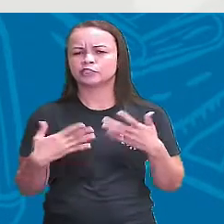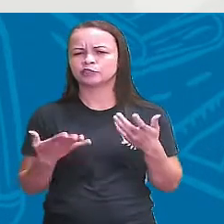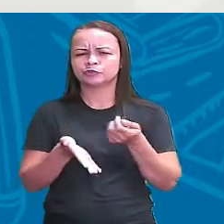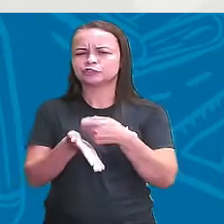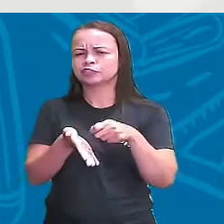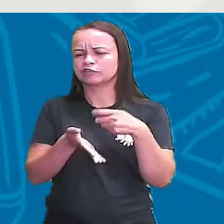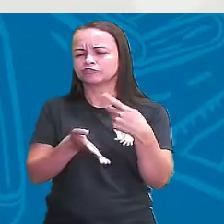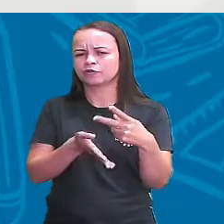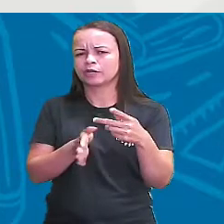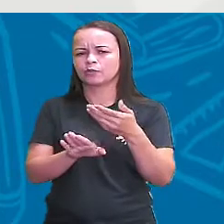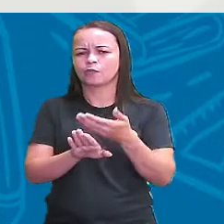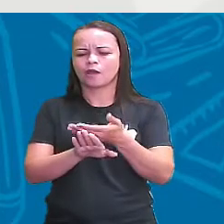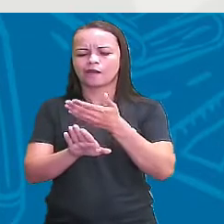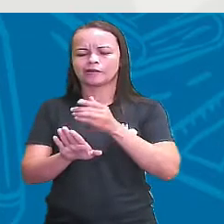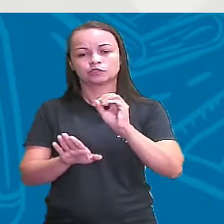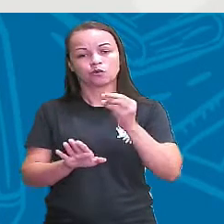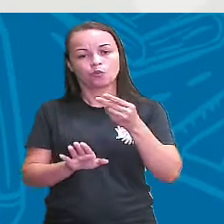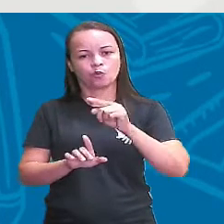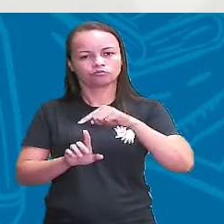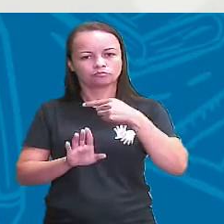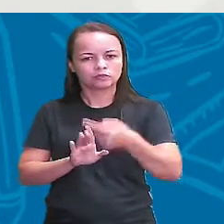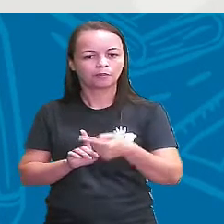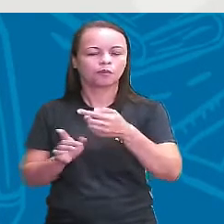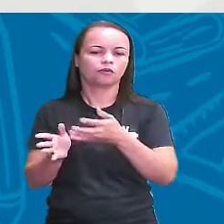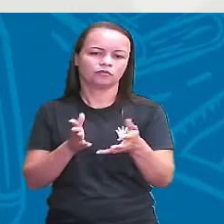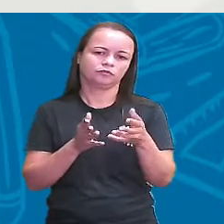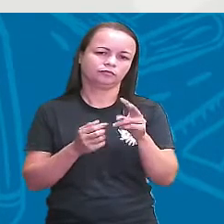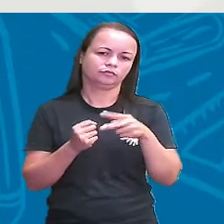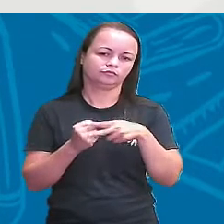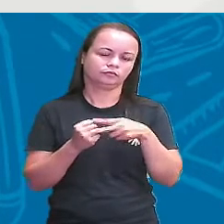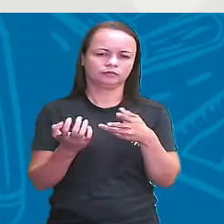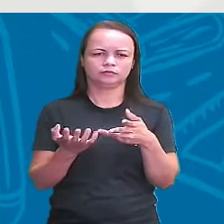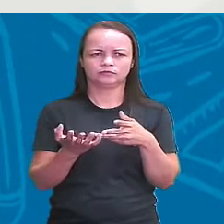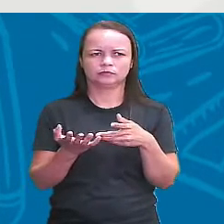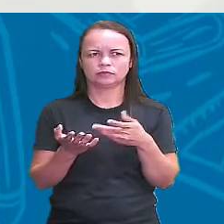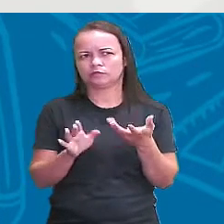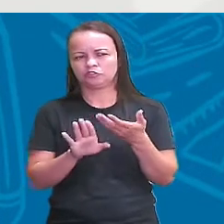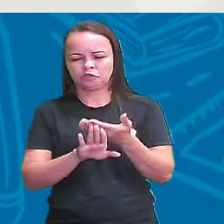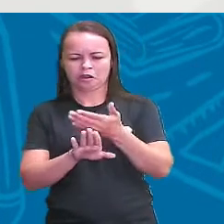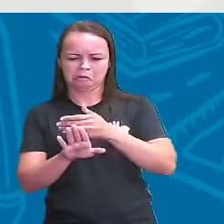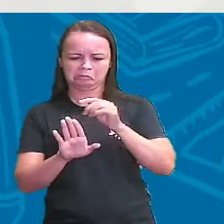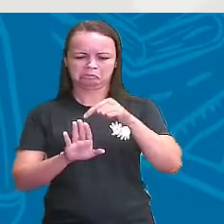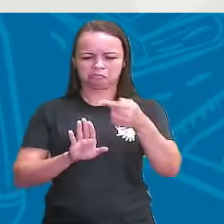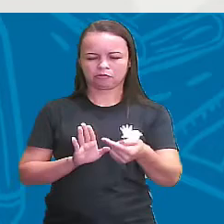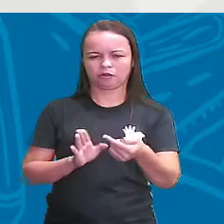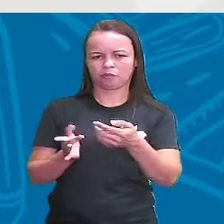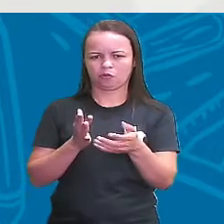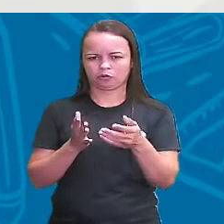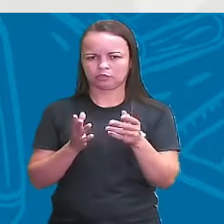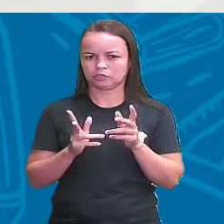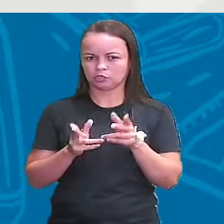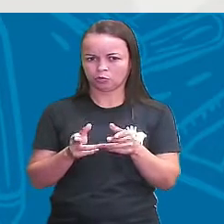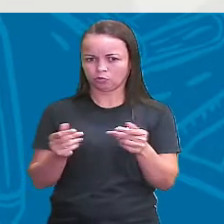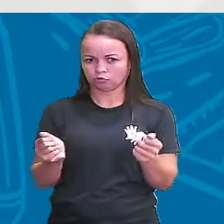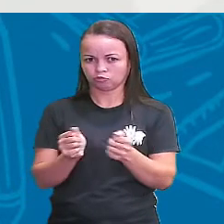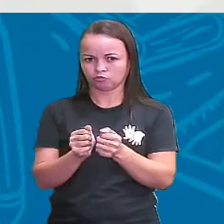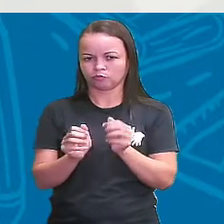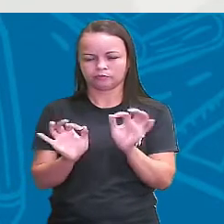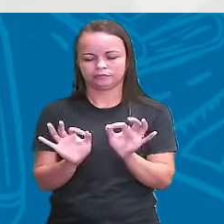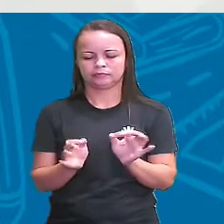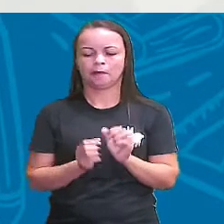ele antes ou depois do verbo? E aí não é que a gente vai escrever antes e depois do verbo ao mesmo tempo não, tá? A